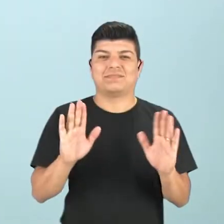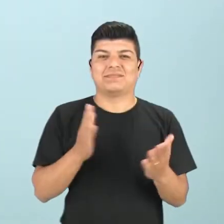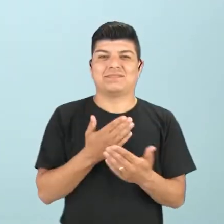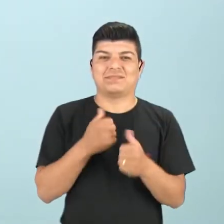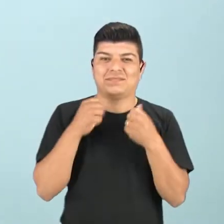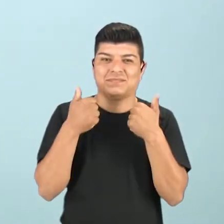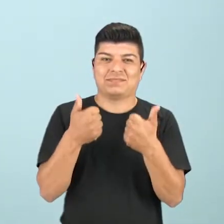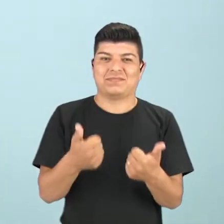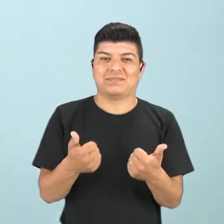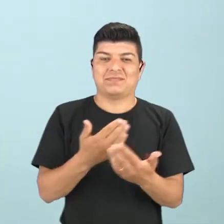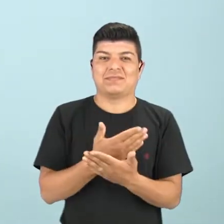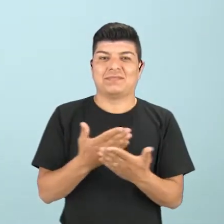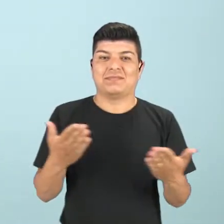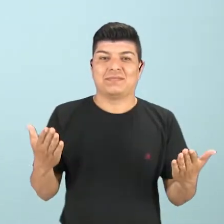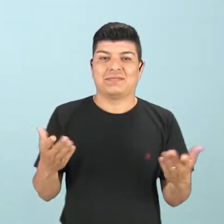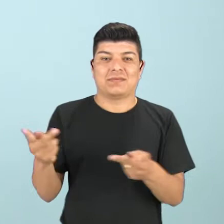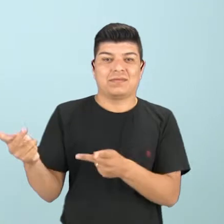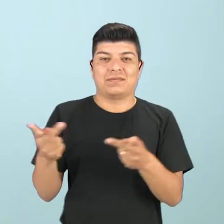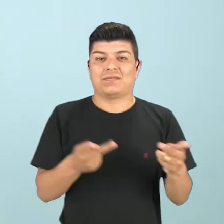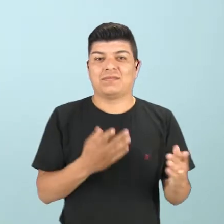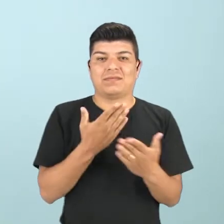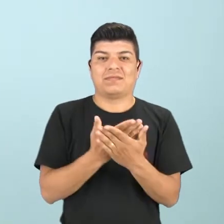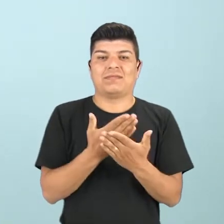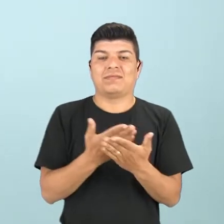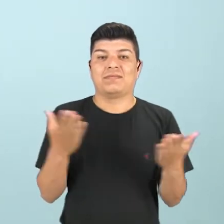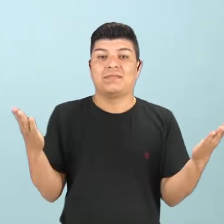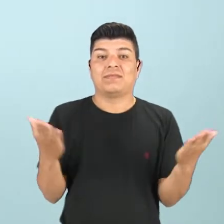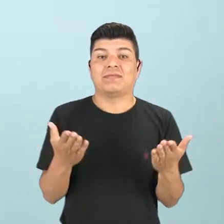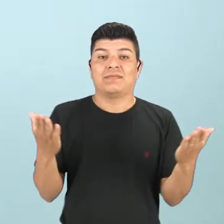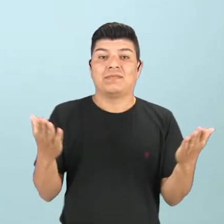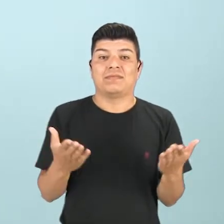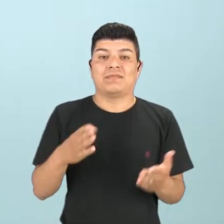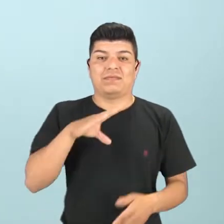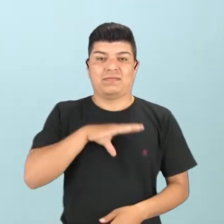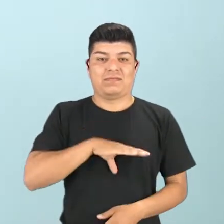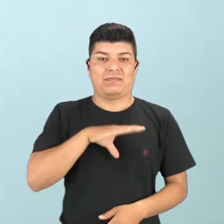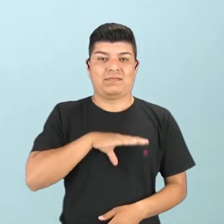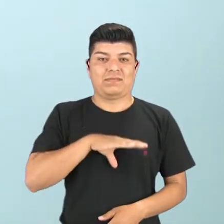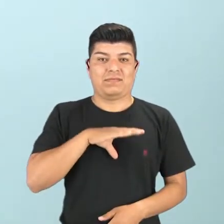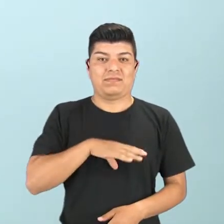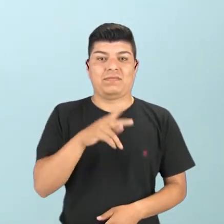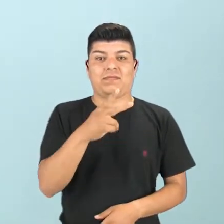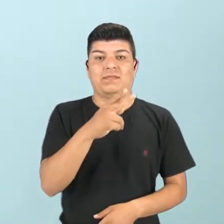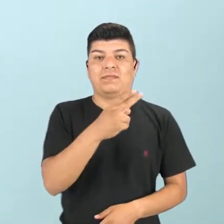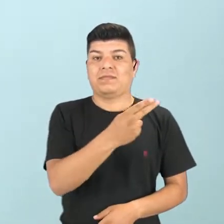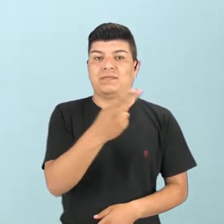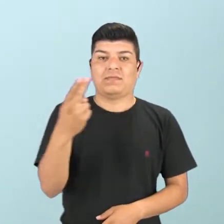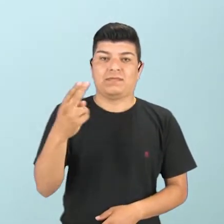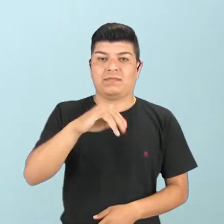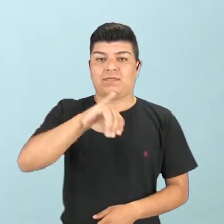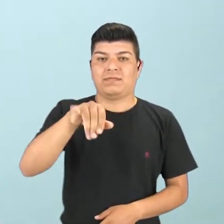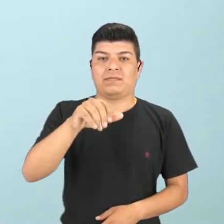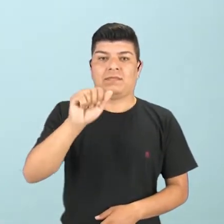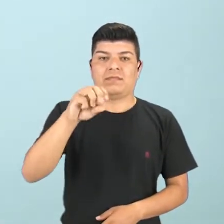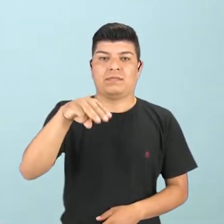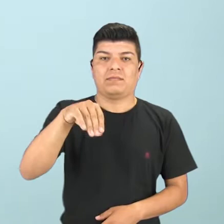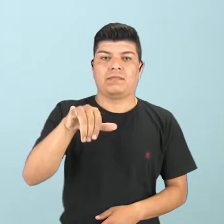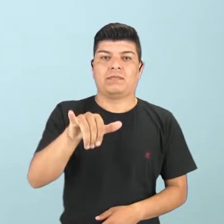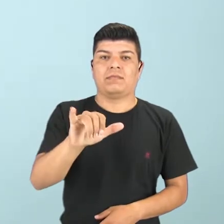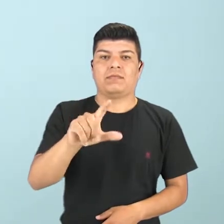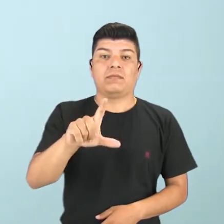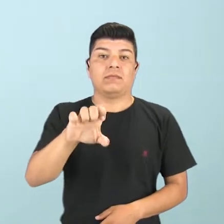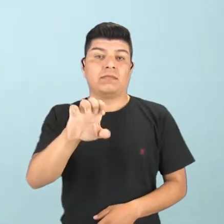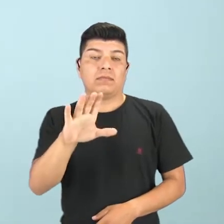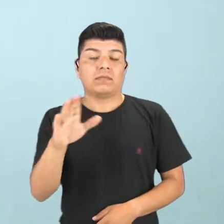Fala galerinha, tudo bem? Bem-vindos à nossa aula de hoje, aula de língua portuguesa. Eu me chamo Jamile Fontinelli e hoje nós vamos